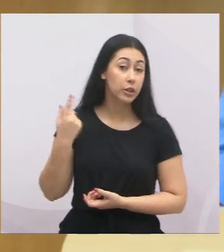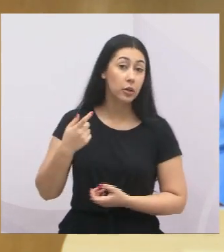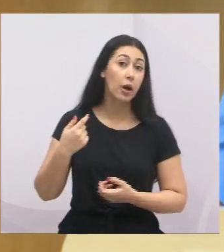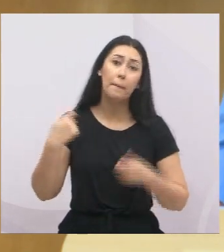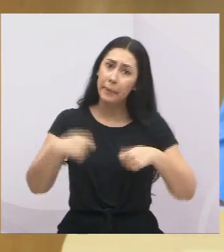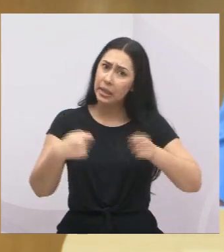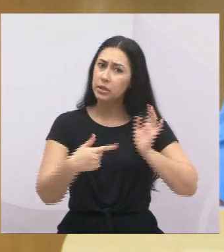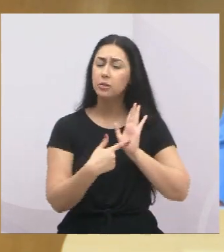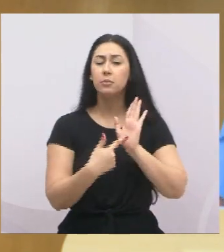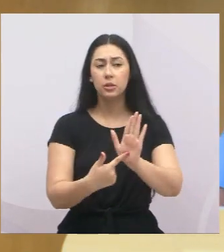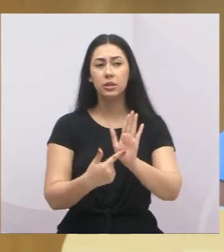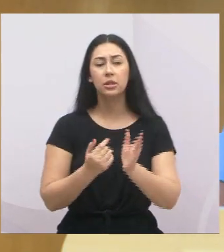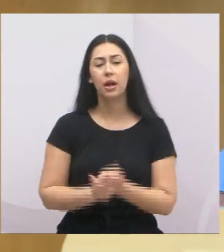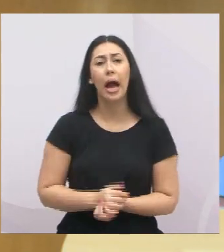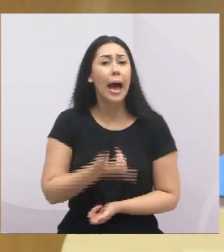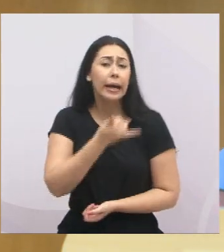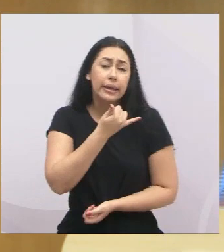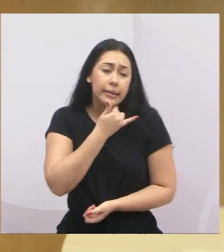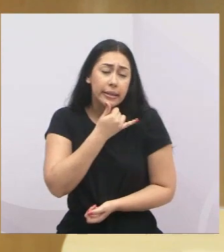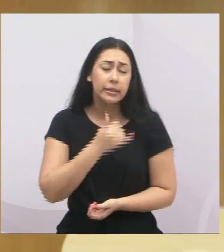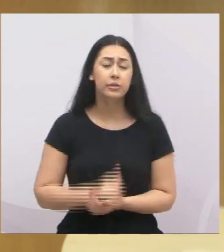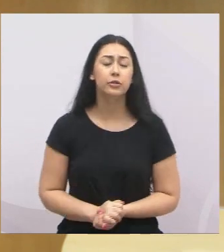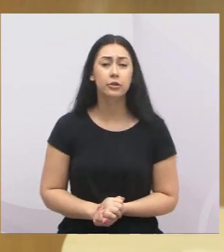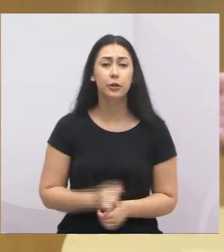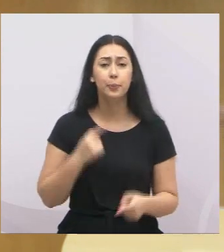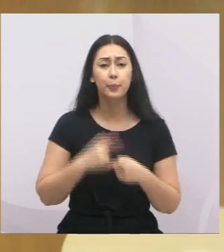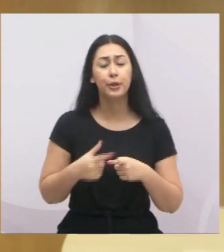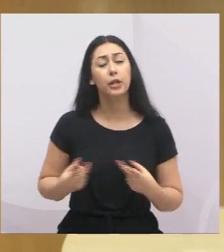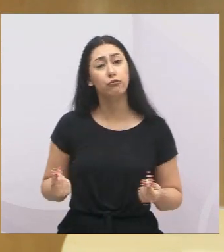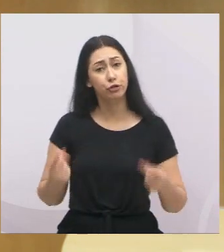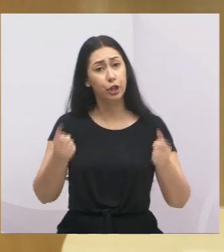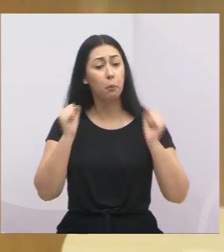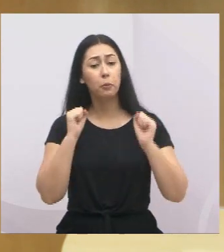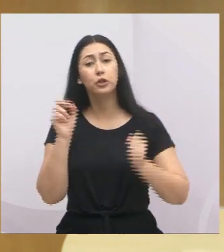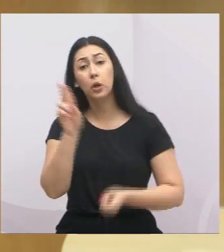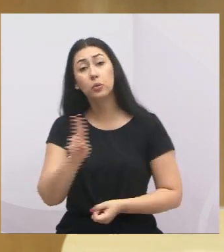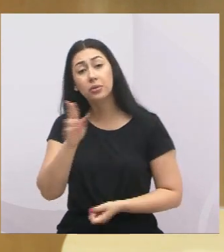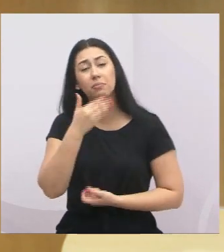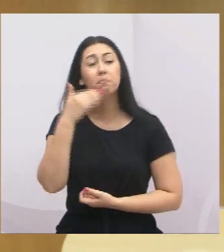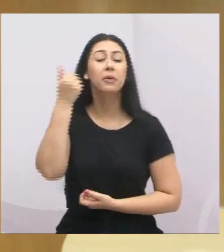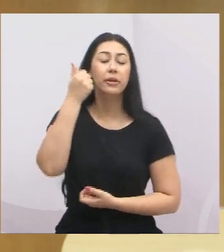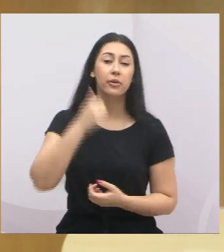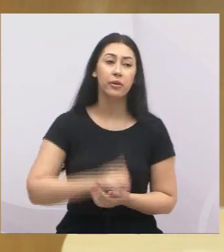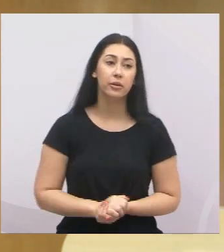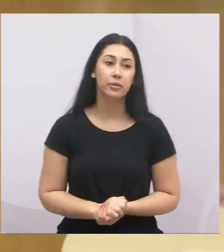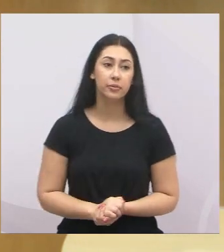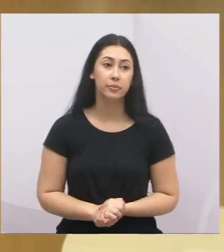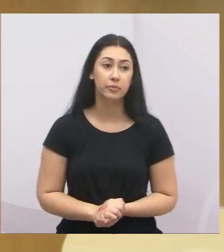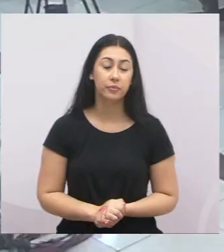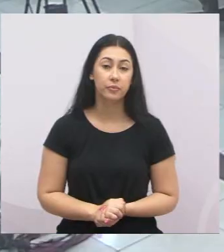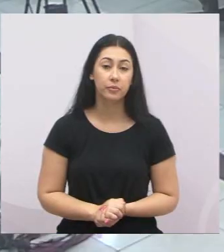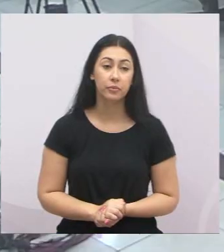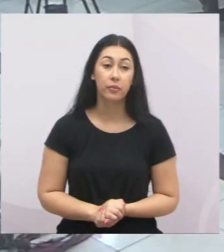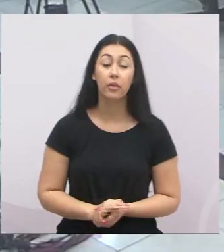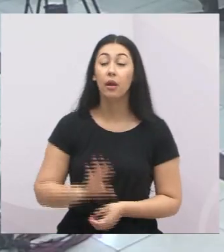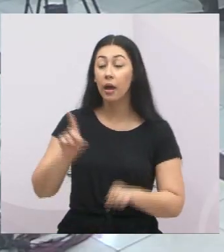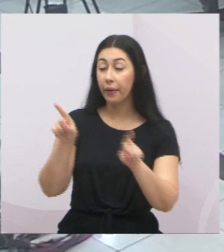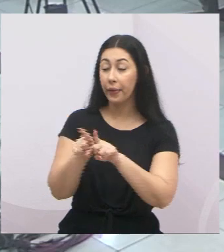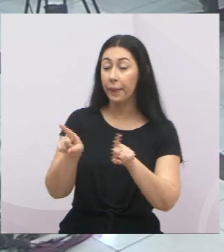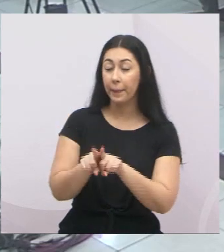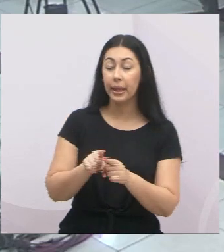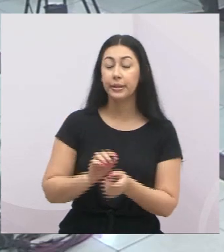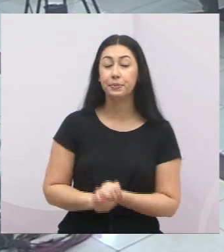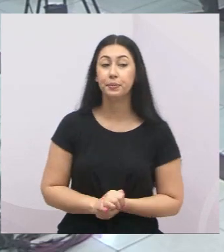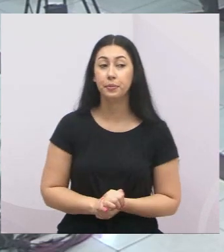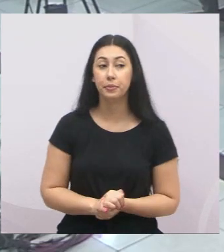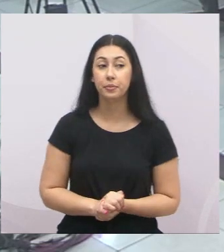isso daí. É uma pena, Lucimar, porque é um dinheiro que poderia ter sido melhor aproveitado, tá certo? Pode falar, perdão. E outra coisa, vereador